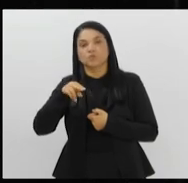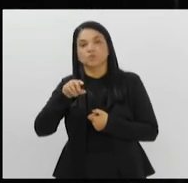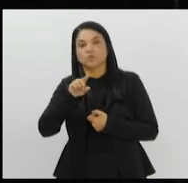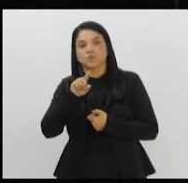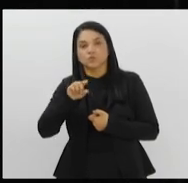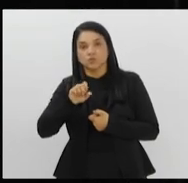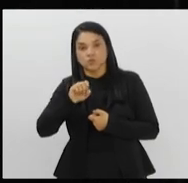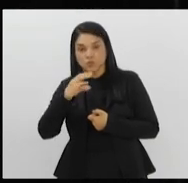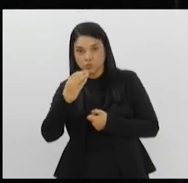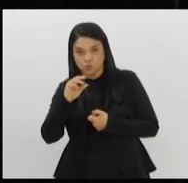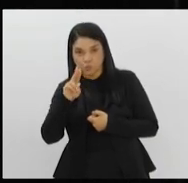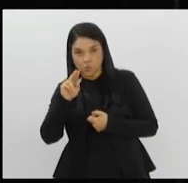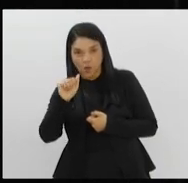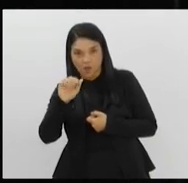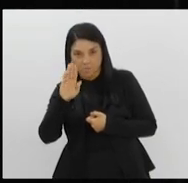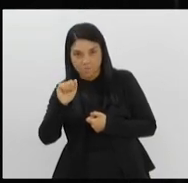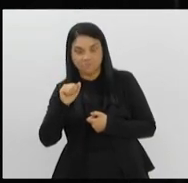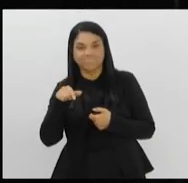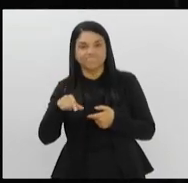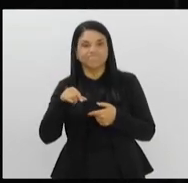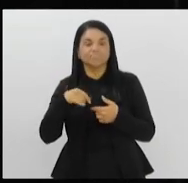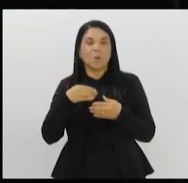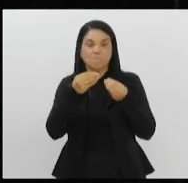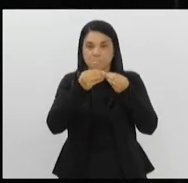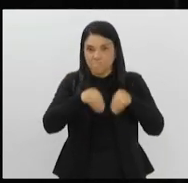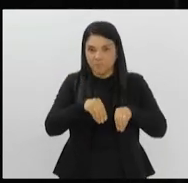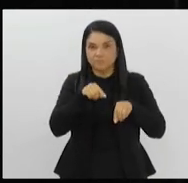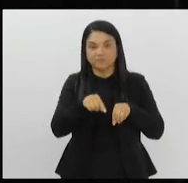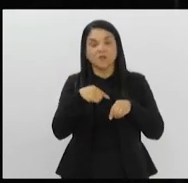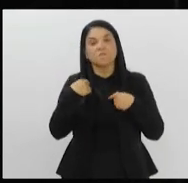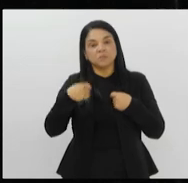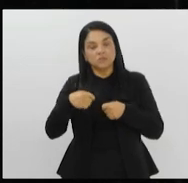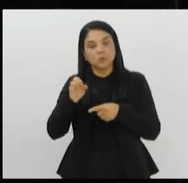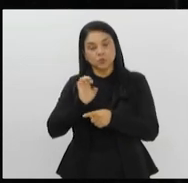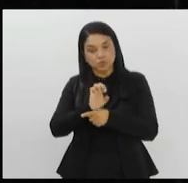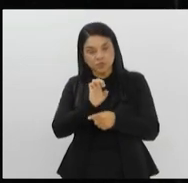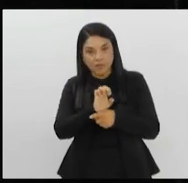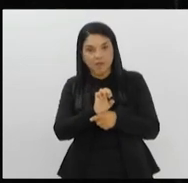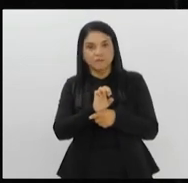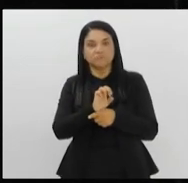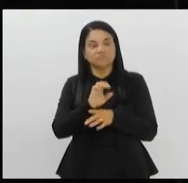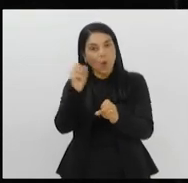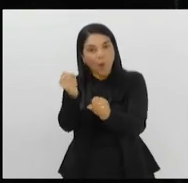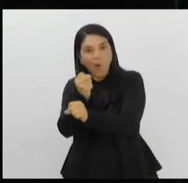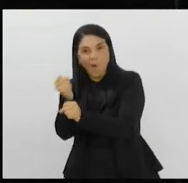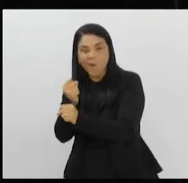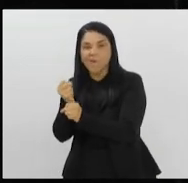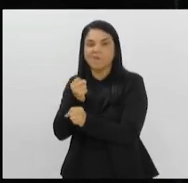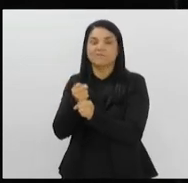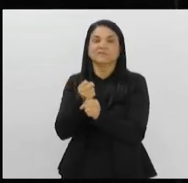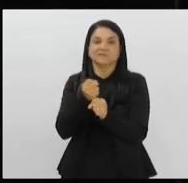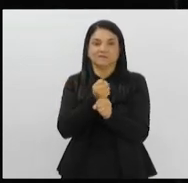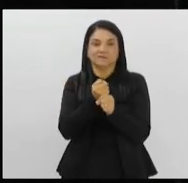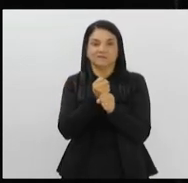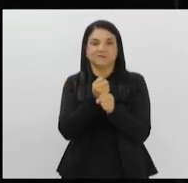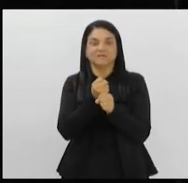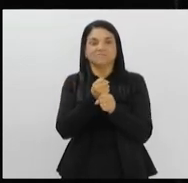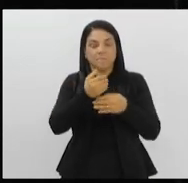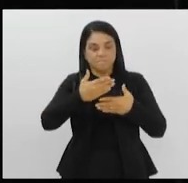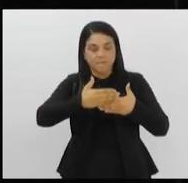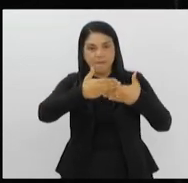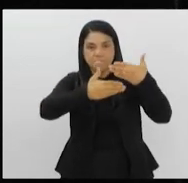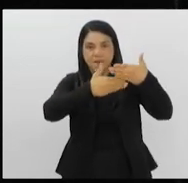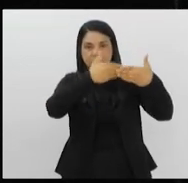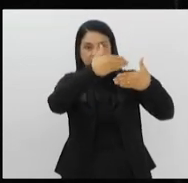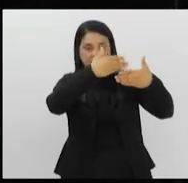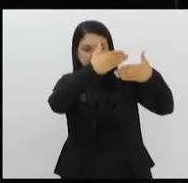lá, então, precisamos da presença do Estado para fazer obras. Fez parte das obras da contenção,